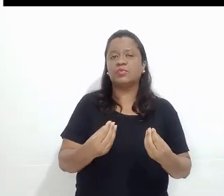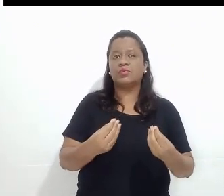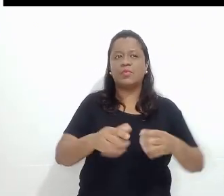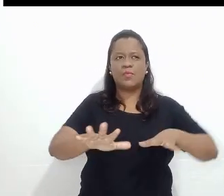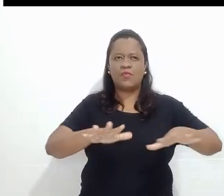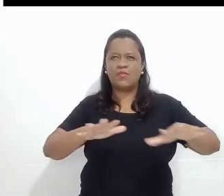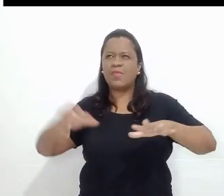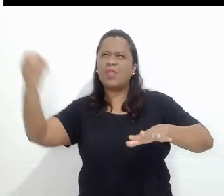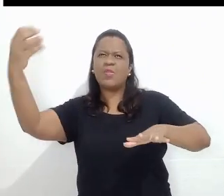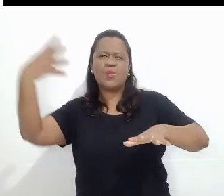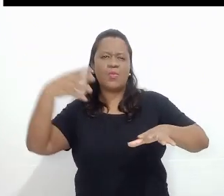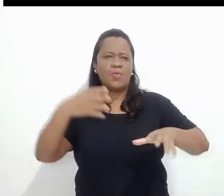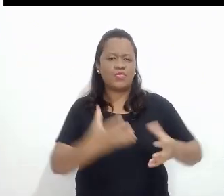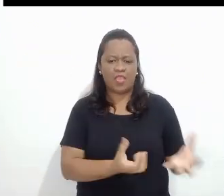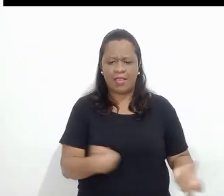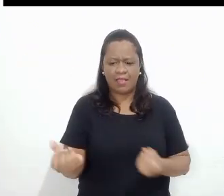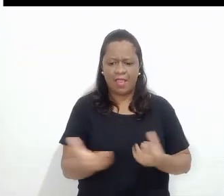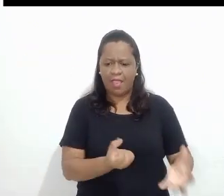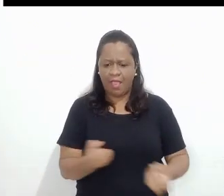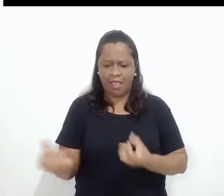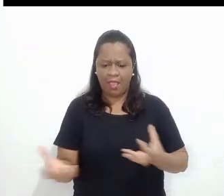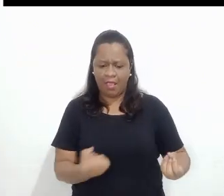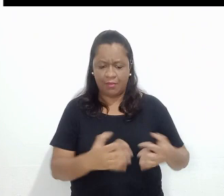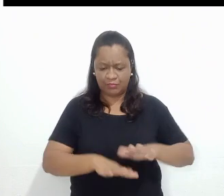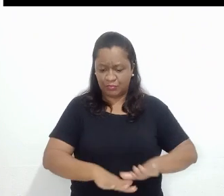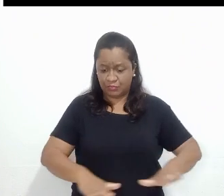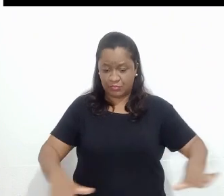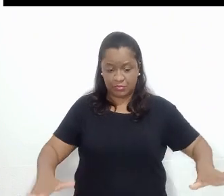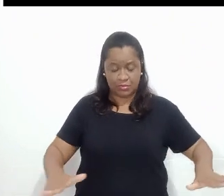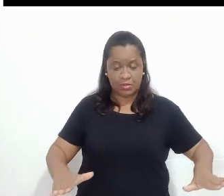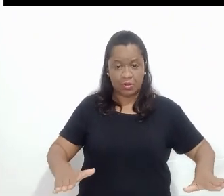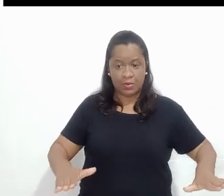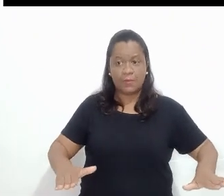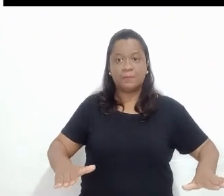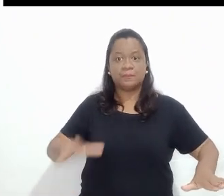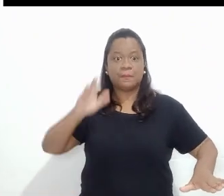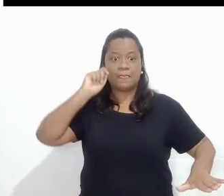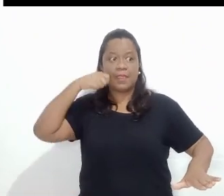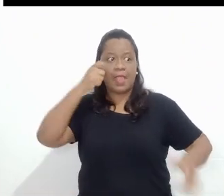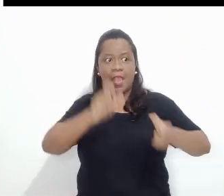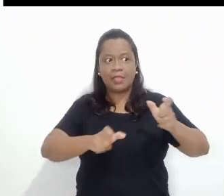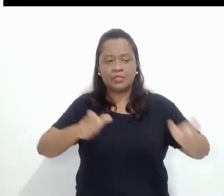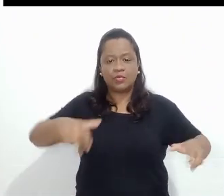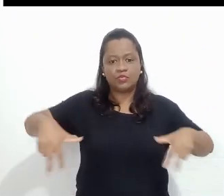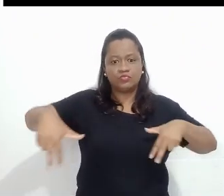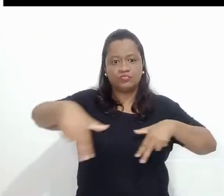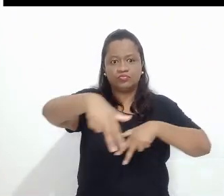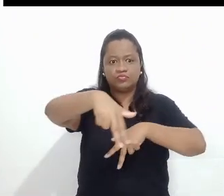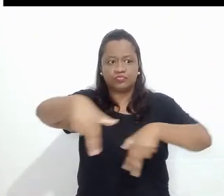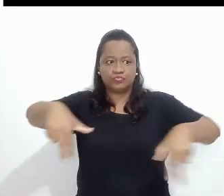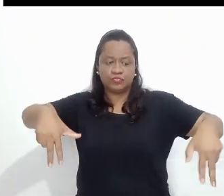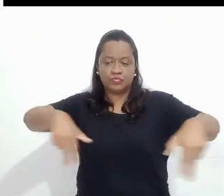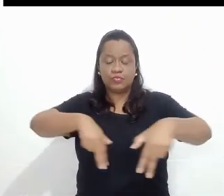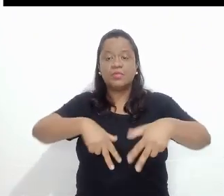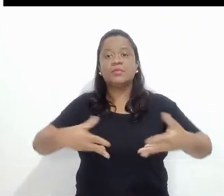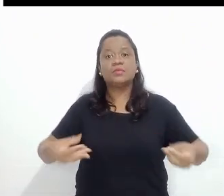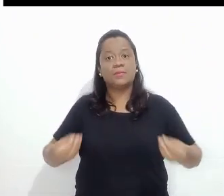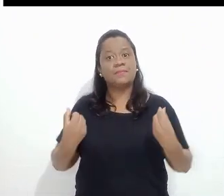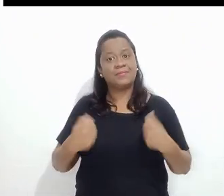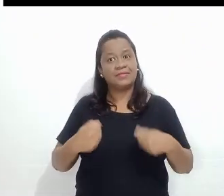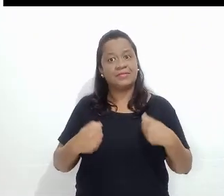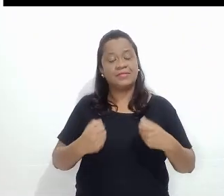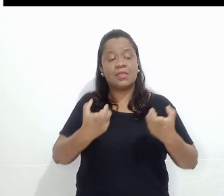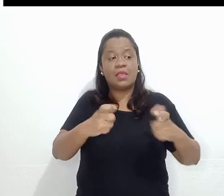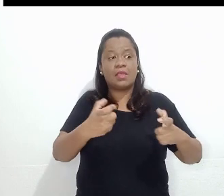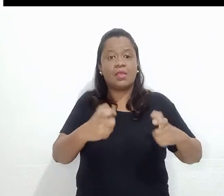luzes ali, tem cabos pelo chão, os atores se movimentam, as coisas acontecem. Então, ele tem que saber aonde posicionar